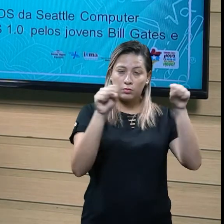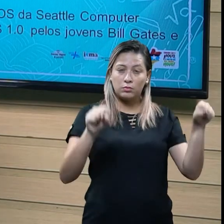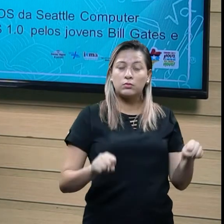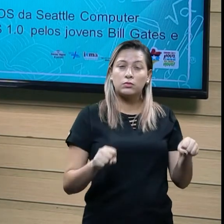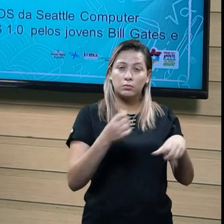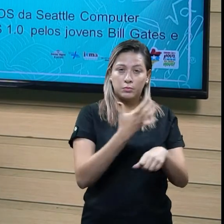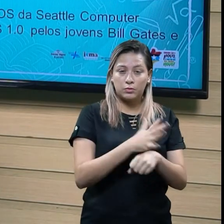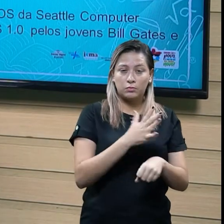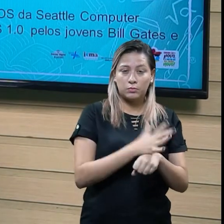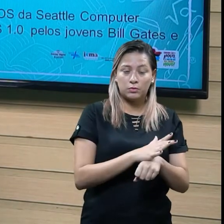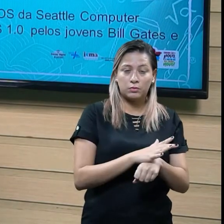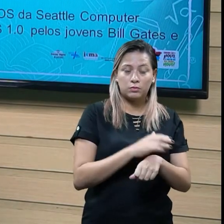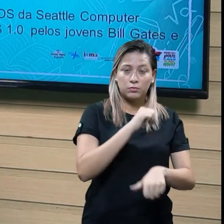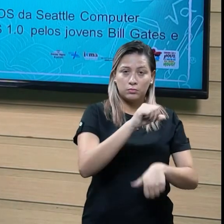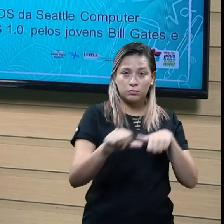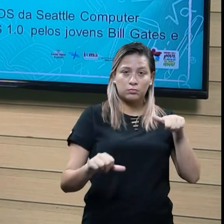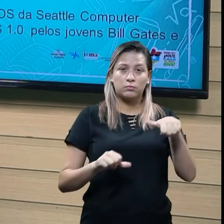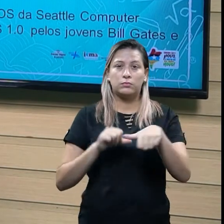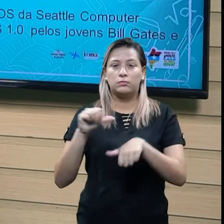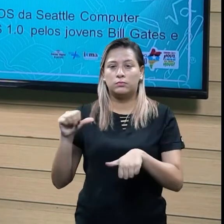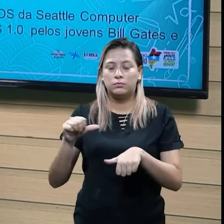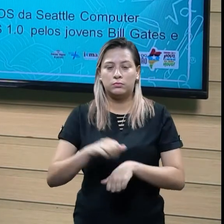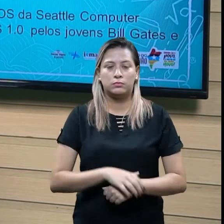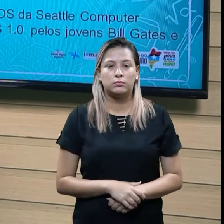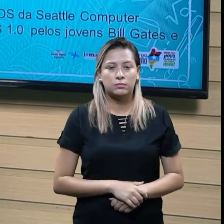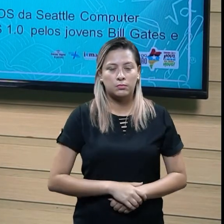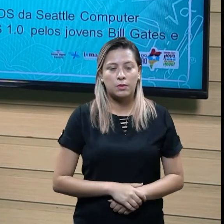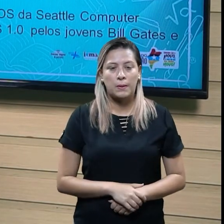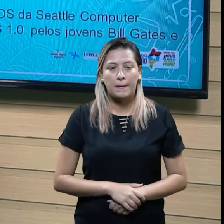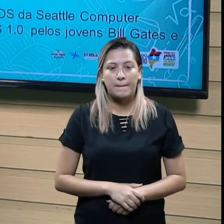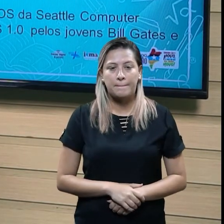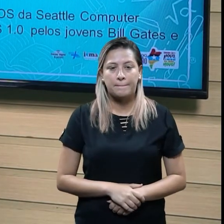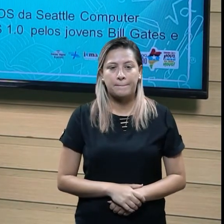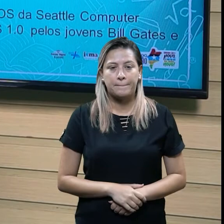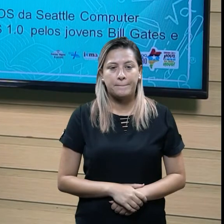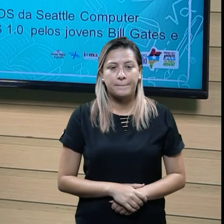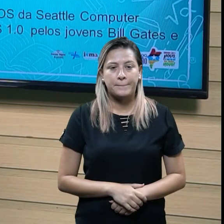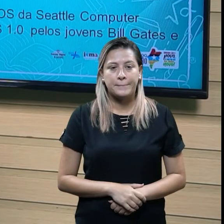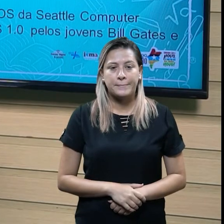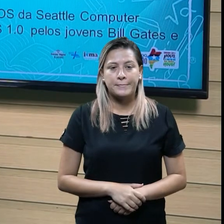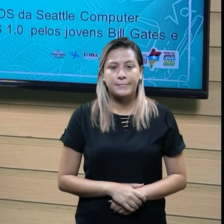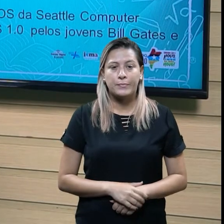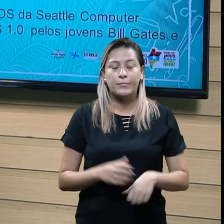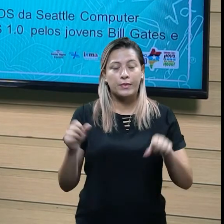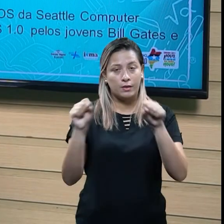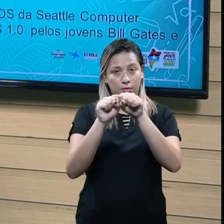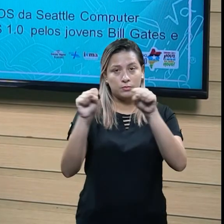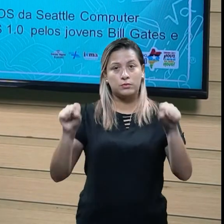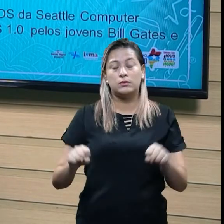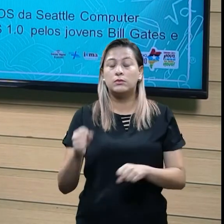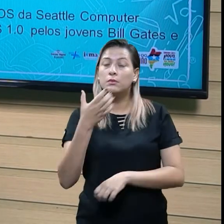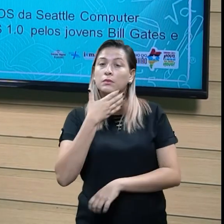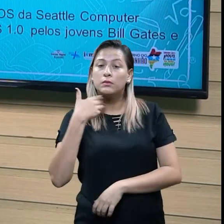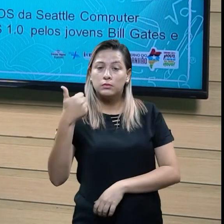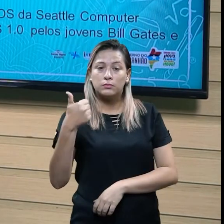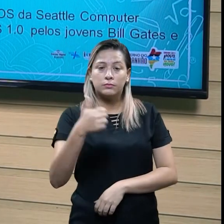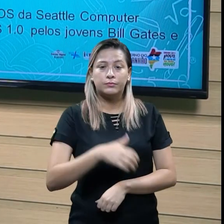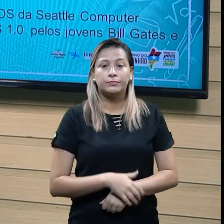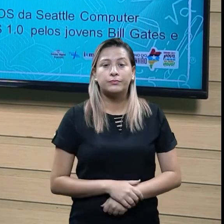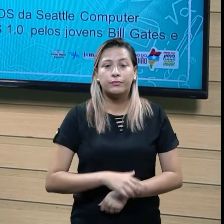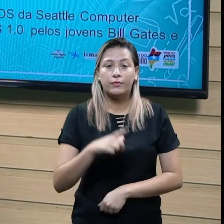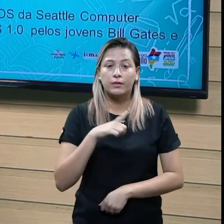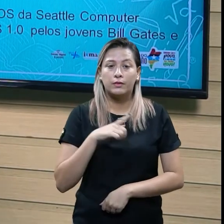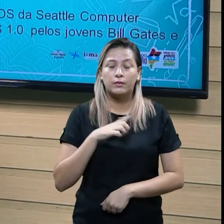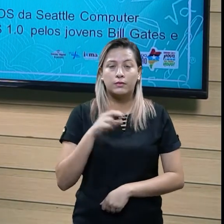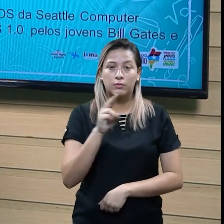é evoluído, ele é transformado em um sistema operacional ainda melhor, e ele recebe o nome